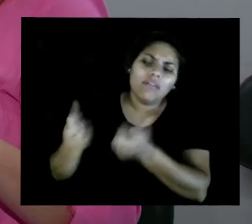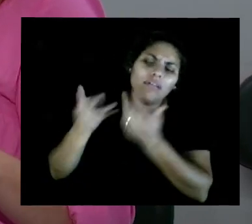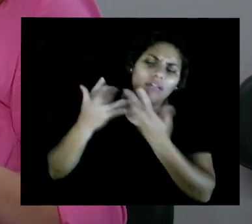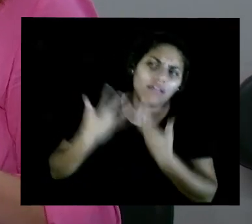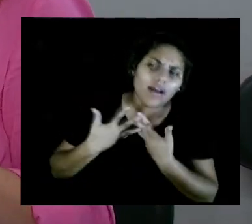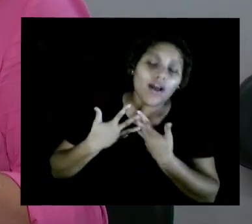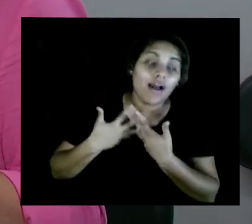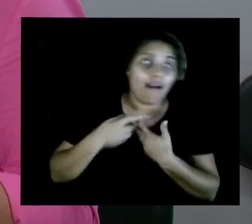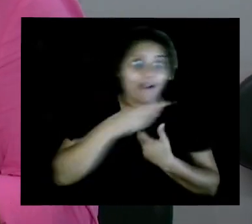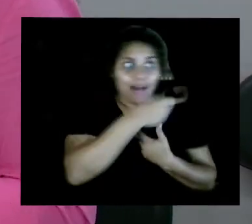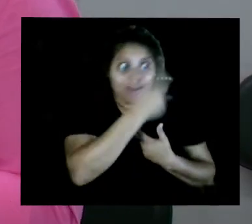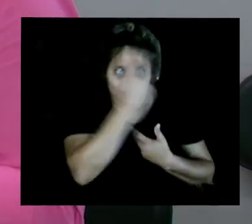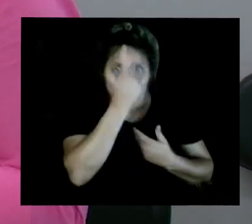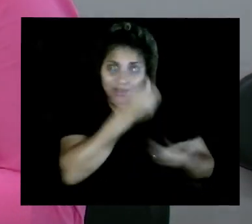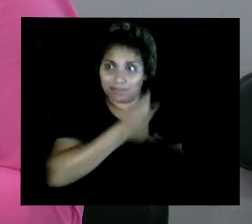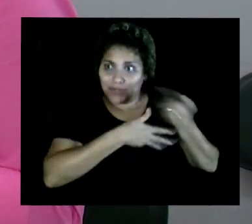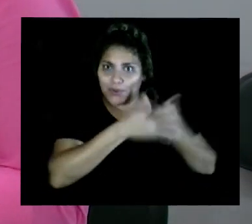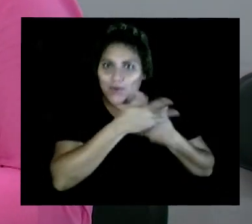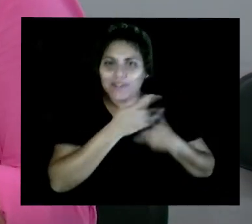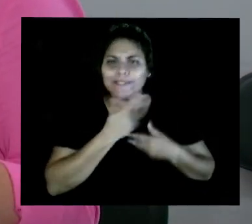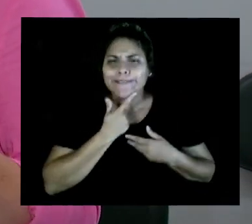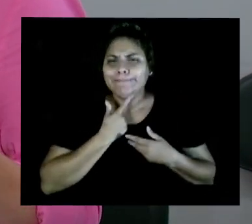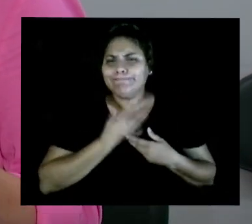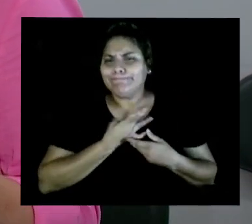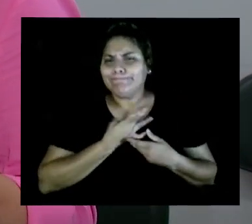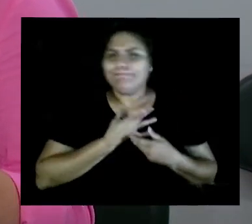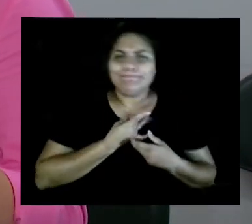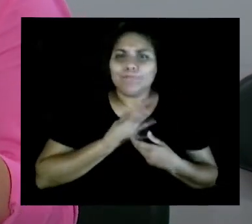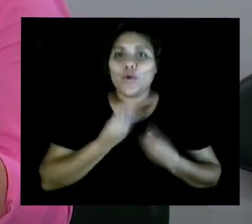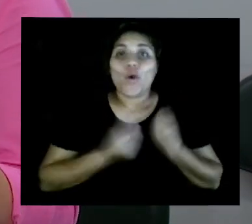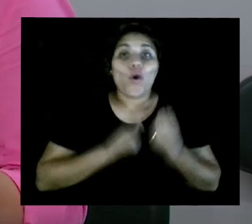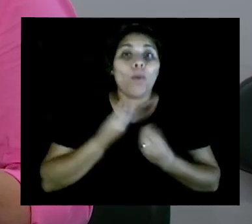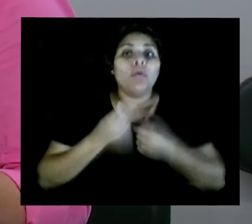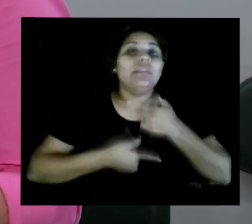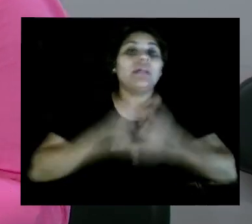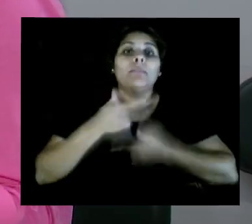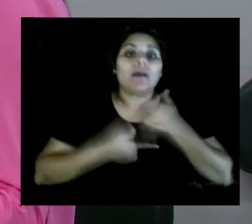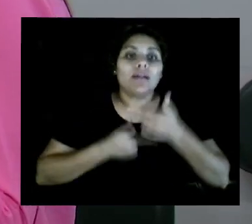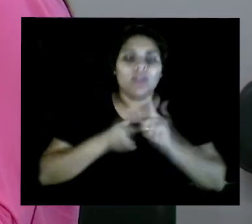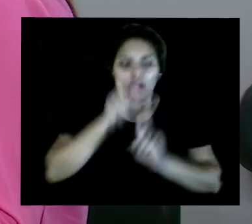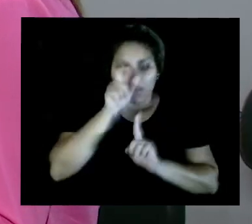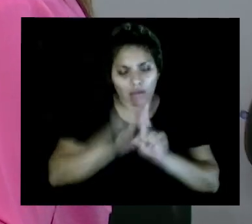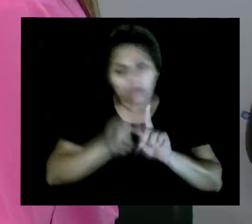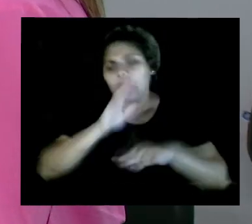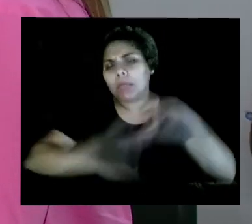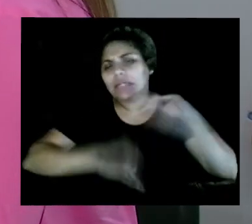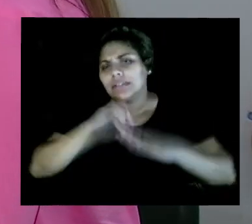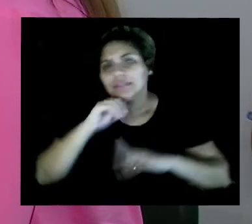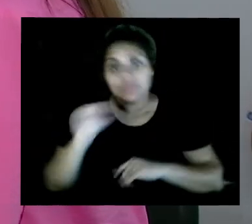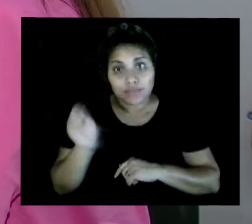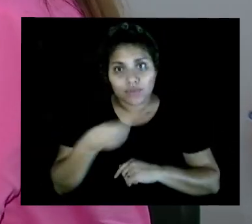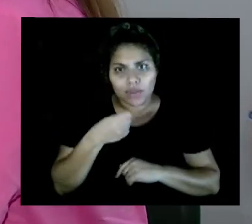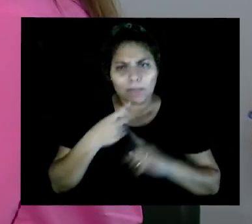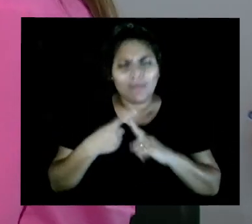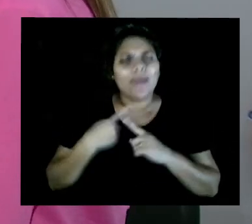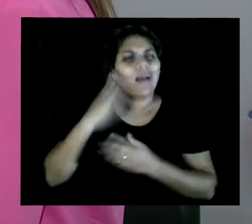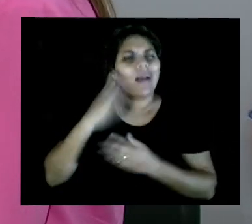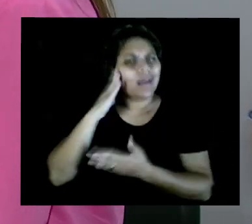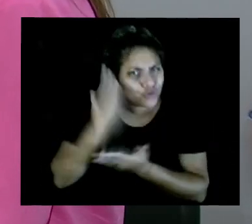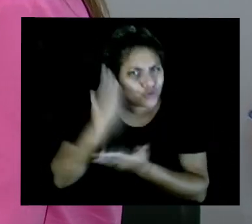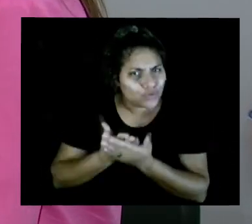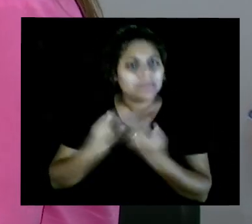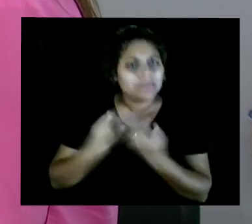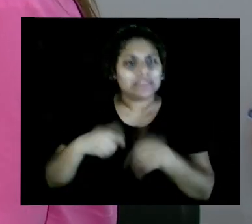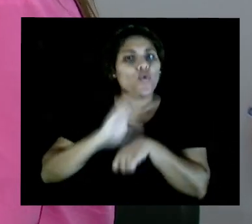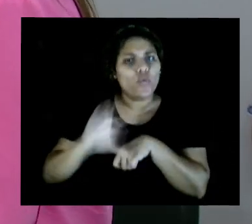assim, a gente já ficou aguçado com uma sede diferente para saber como trabalhar, né? Como mestre cervejeiro, mas eu acredito